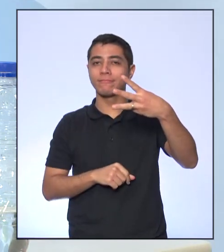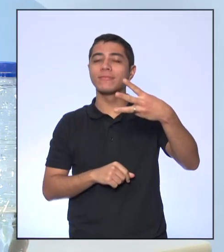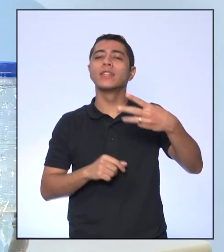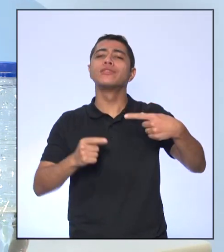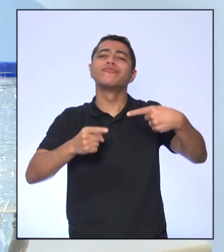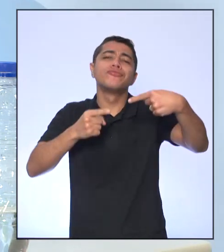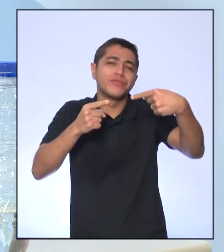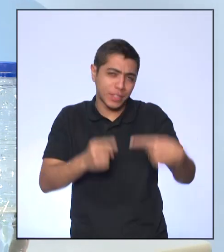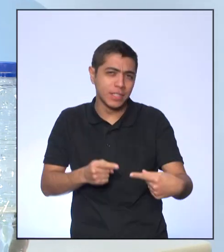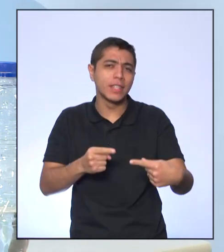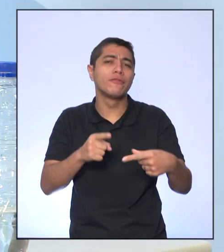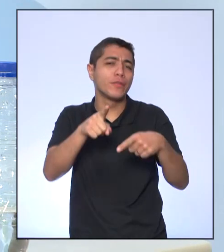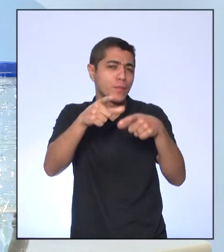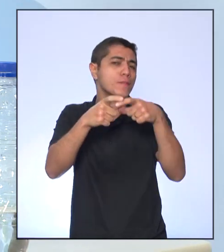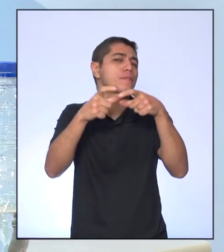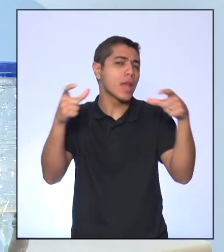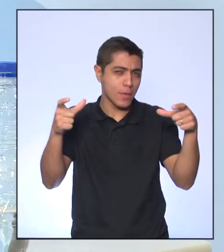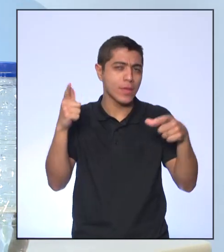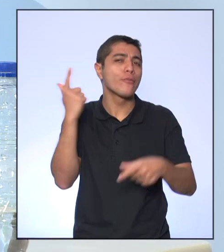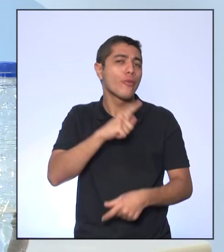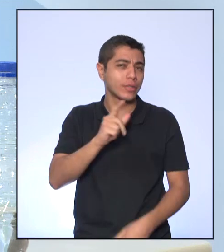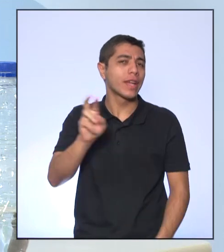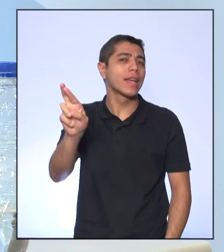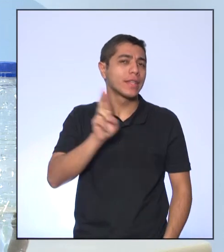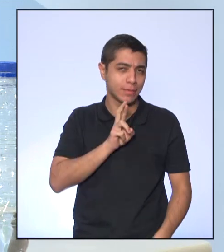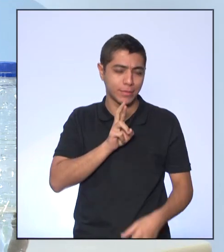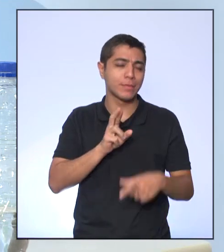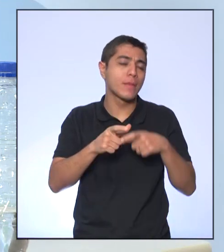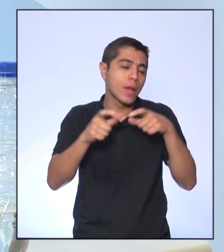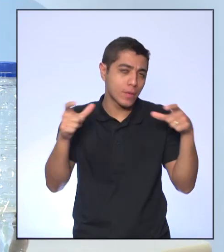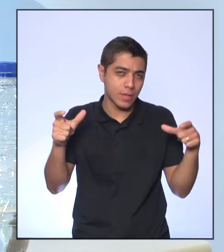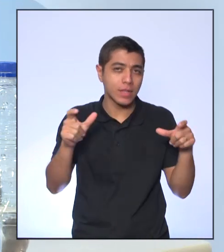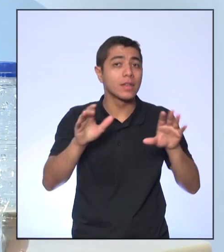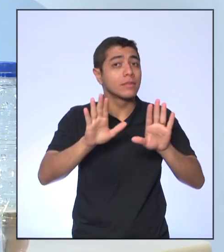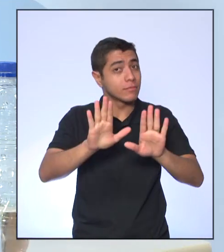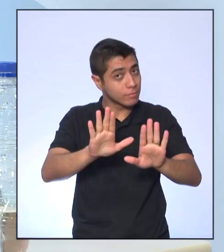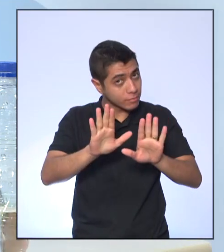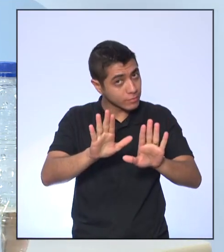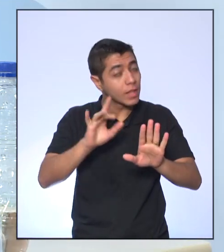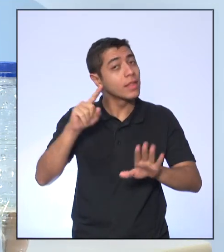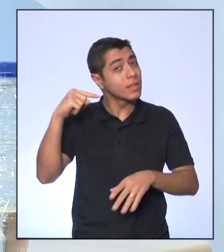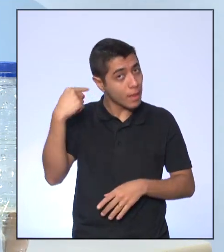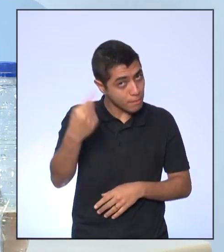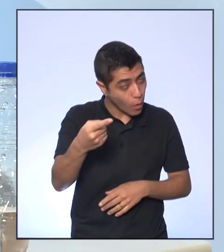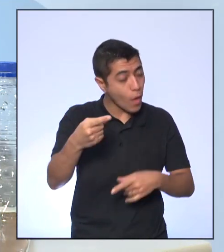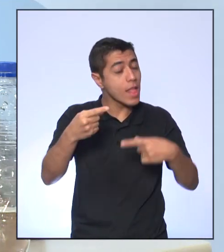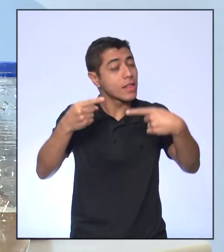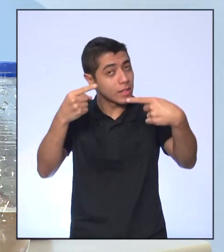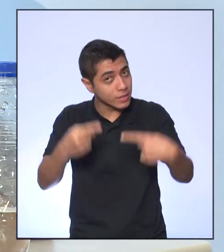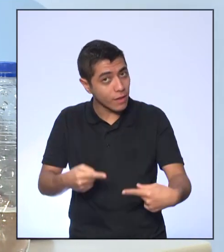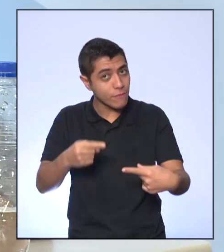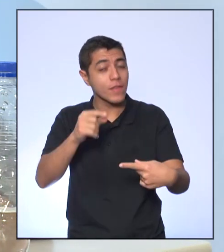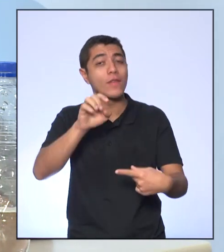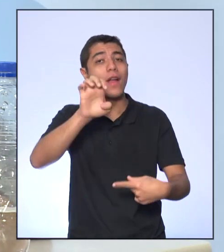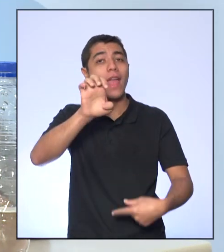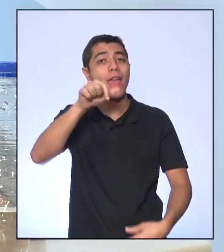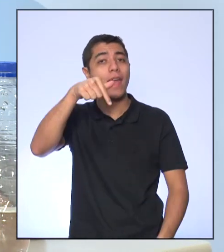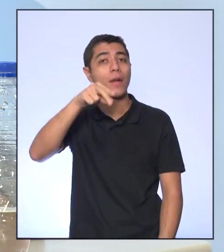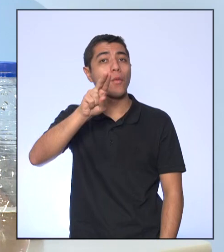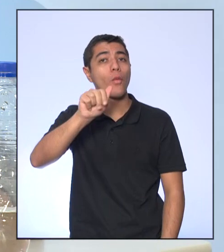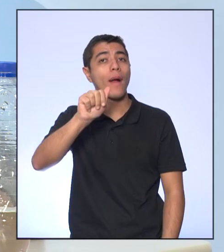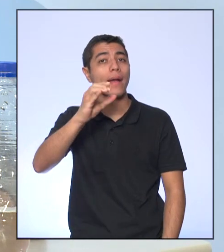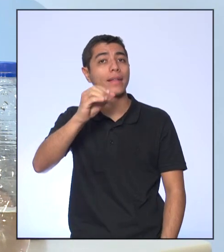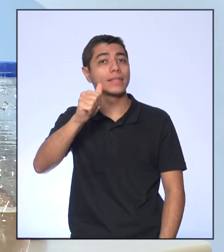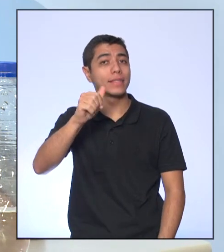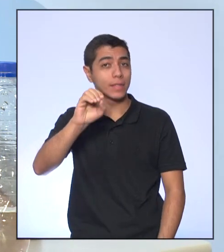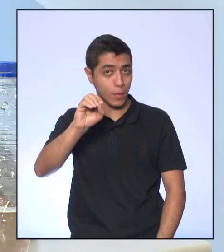transformação como transformação química ou transformação física. O desafio mesmo é na parte de escrever a equação química que a gente vai ver agora. Então, se de repente